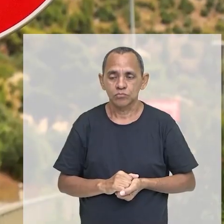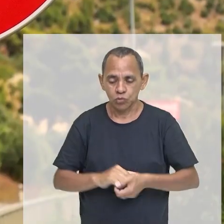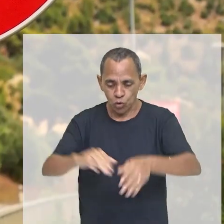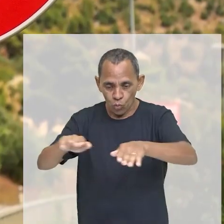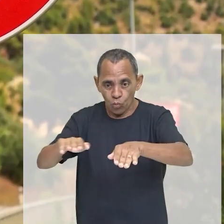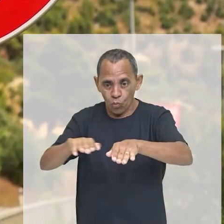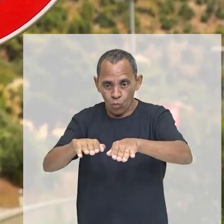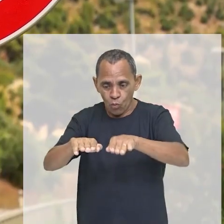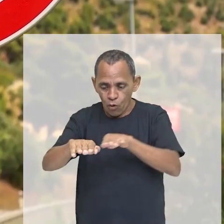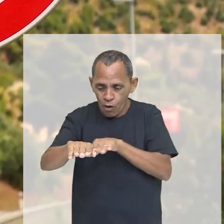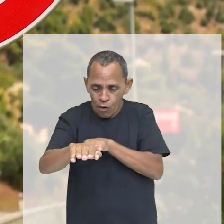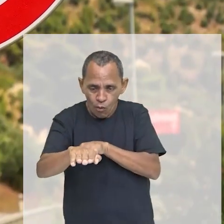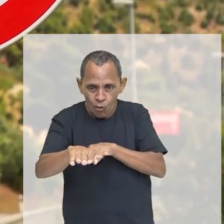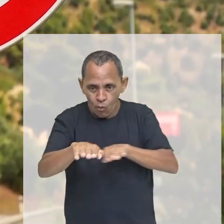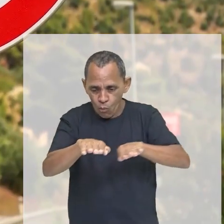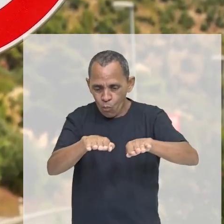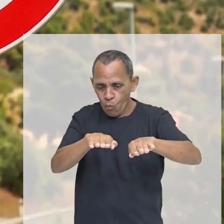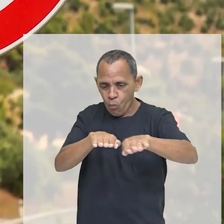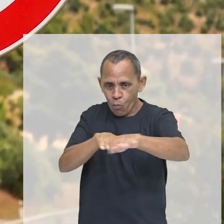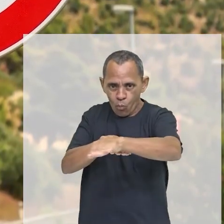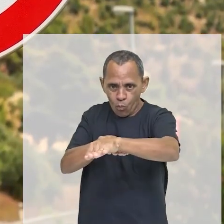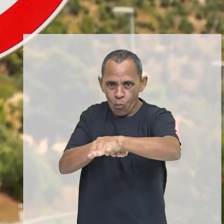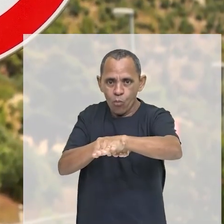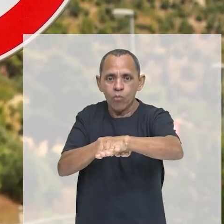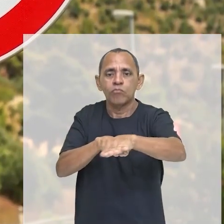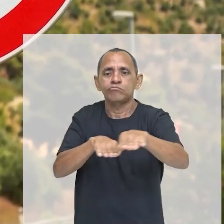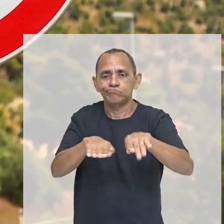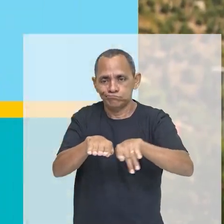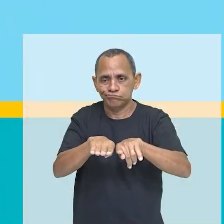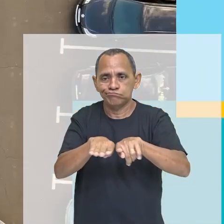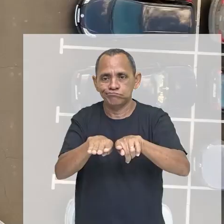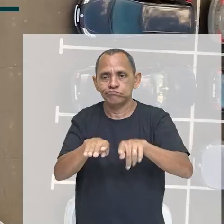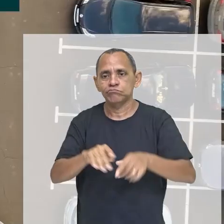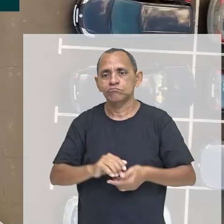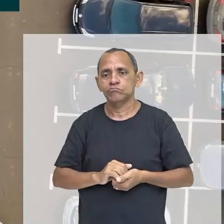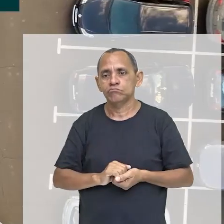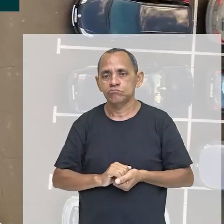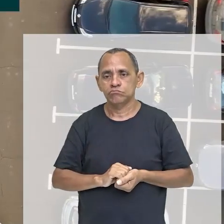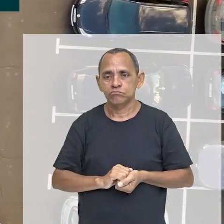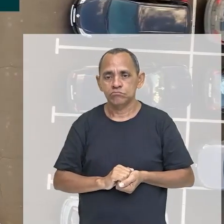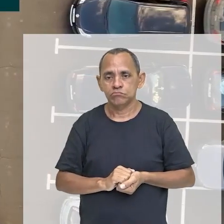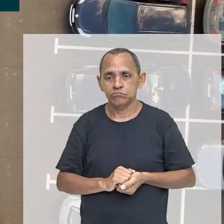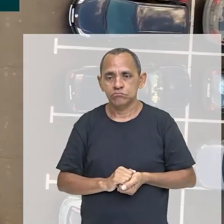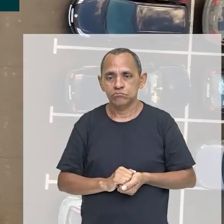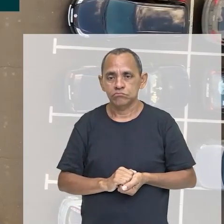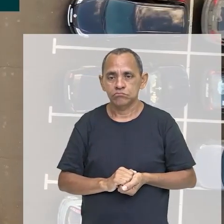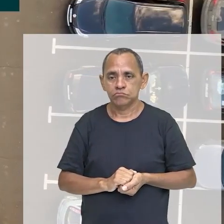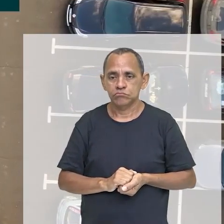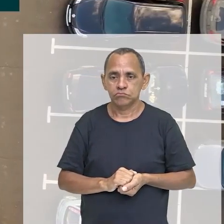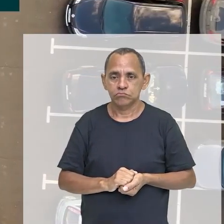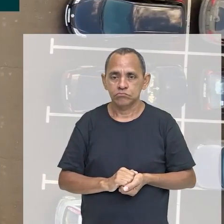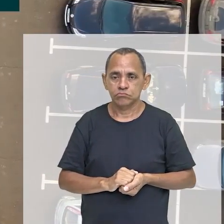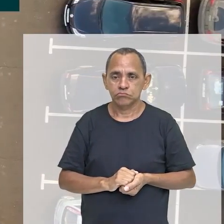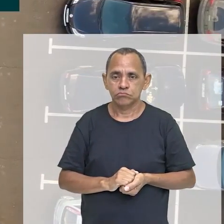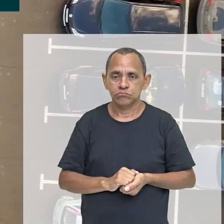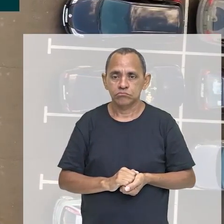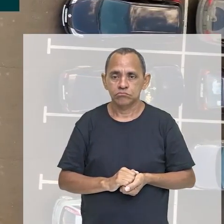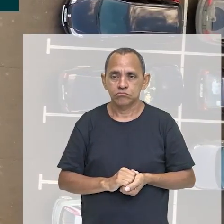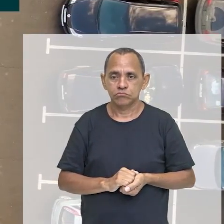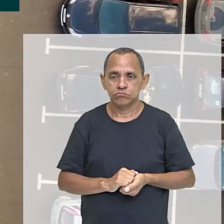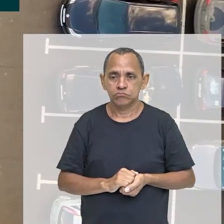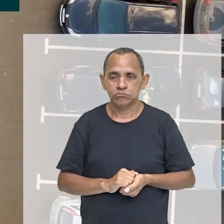Ultrapassar. Ultrapassar. Ultrapassar. Parking lot. Parking